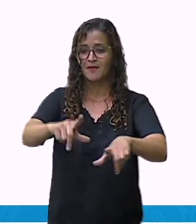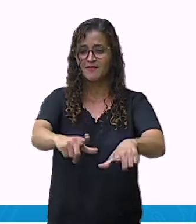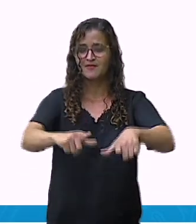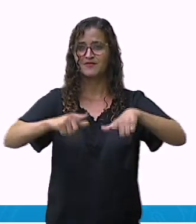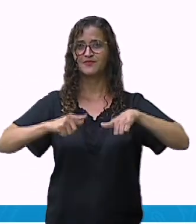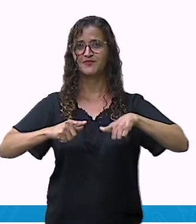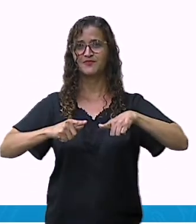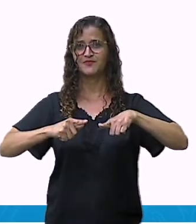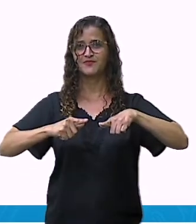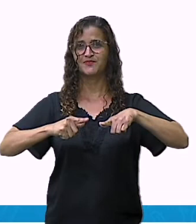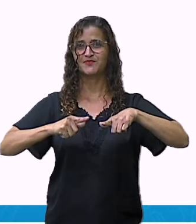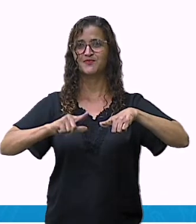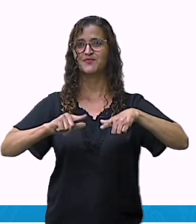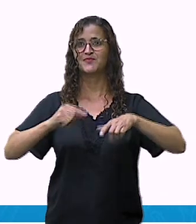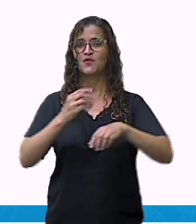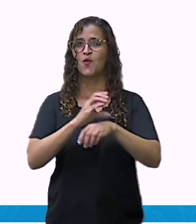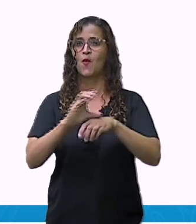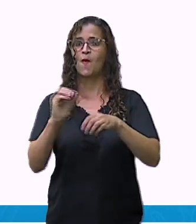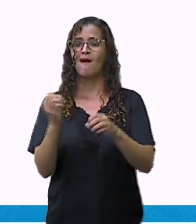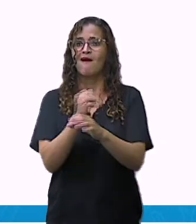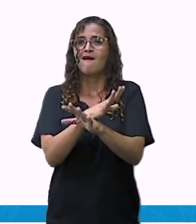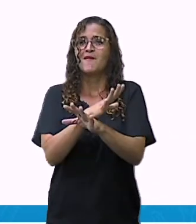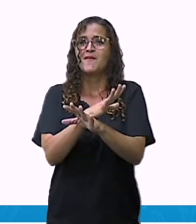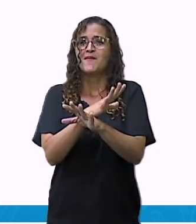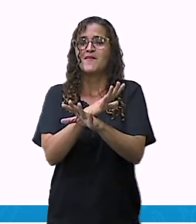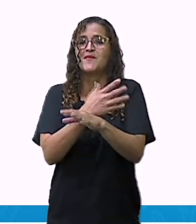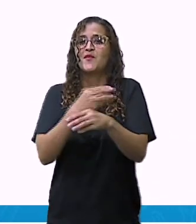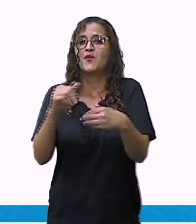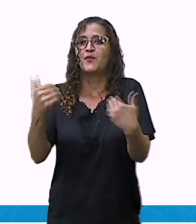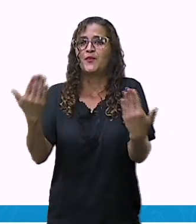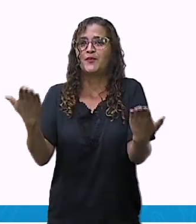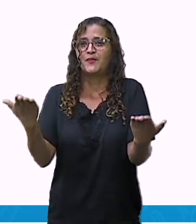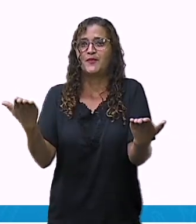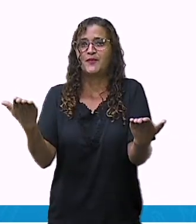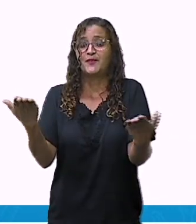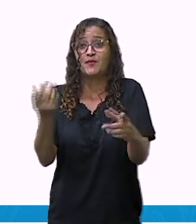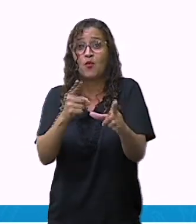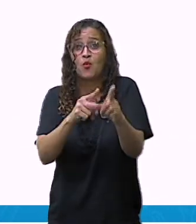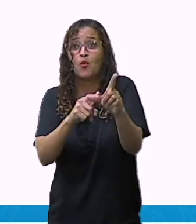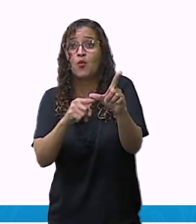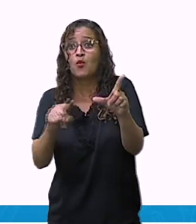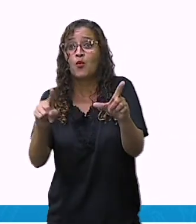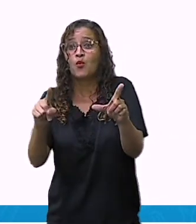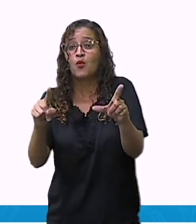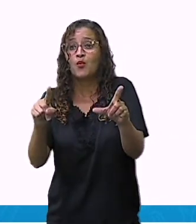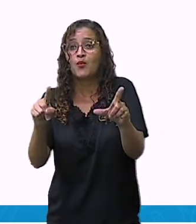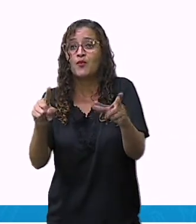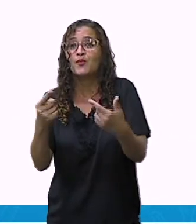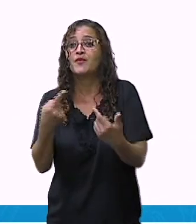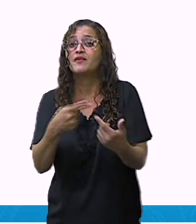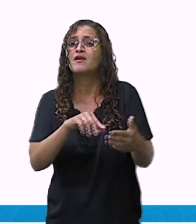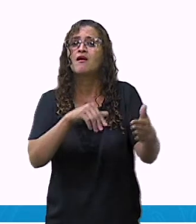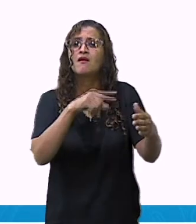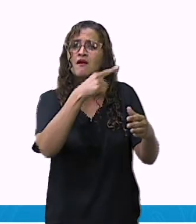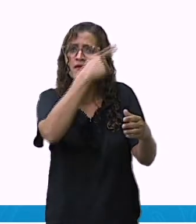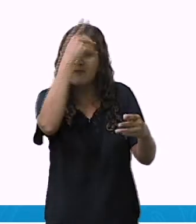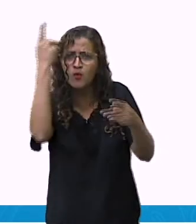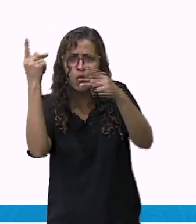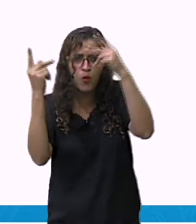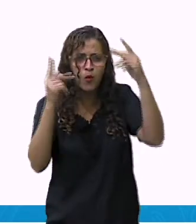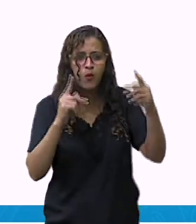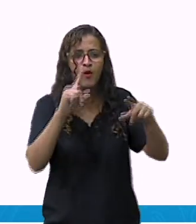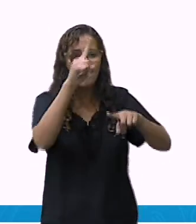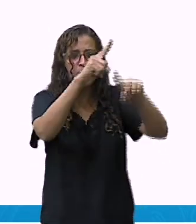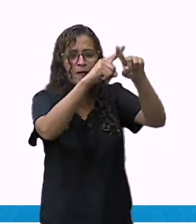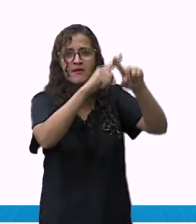excelente partida de futebol. Nós estamos falando o quê? Do campo. Então, os jogadores, eles entraram